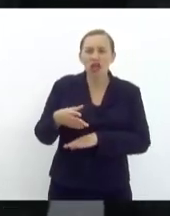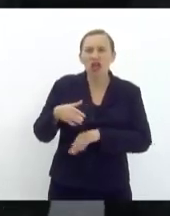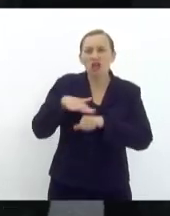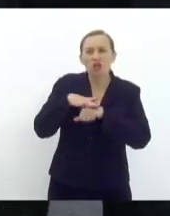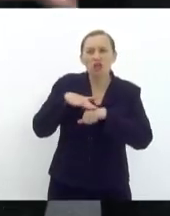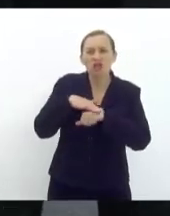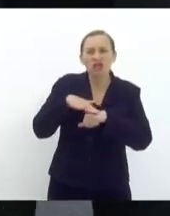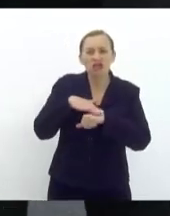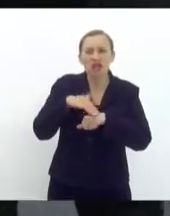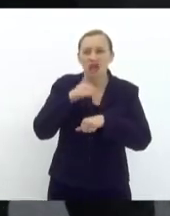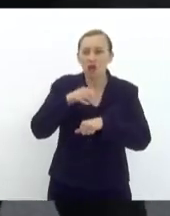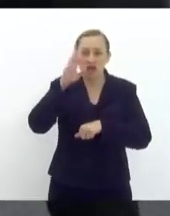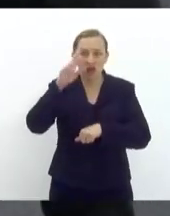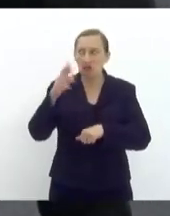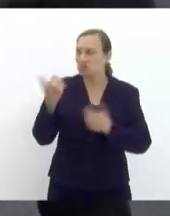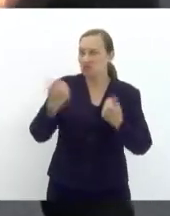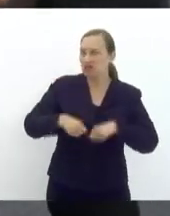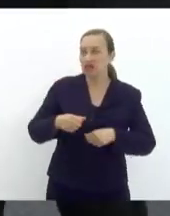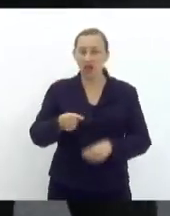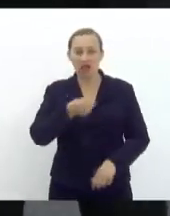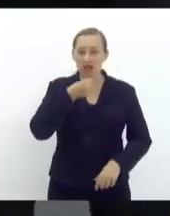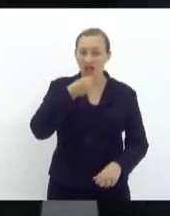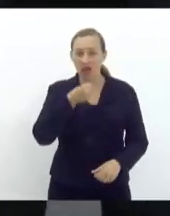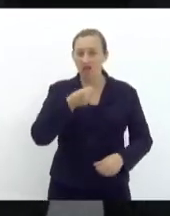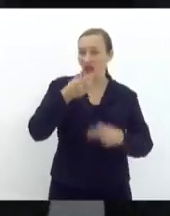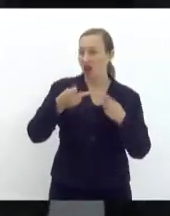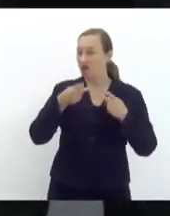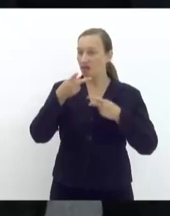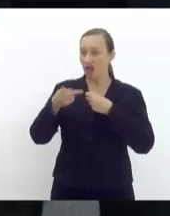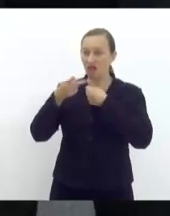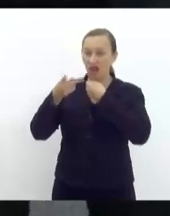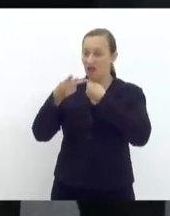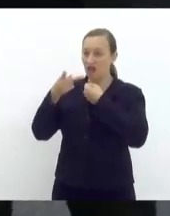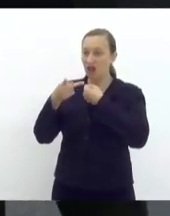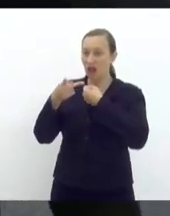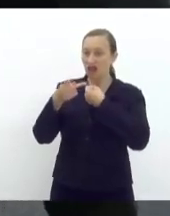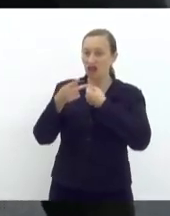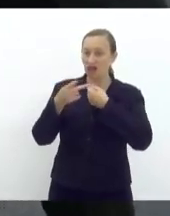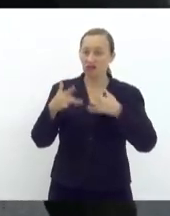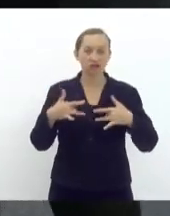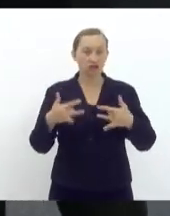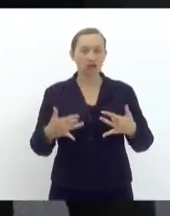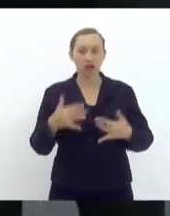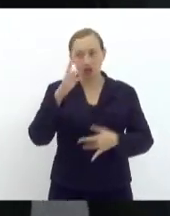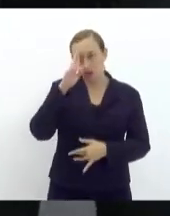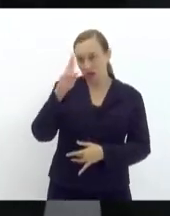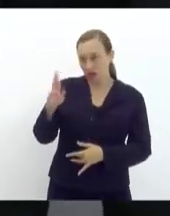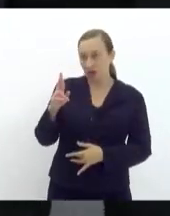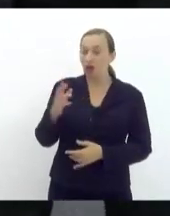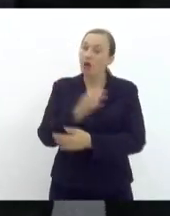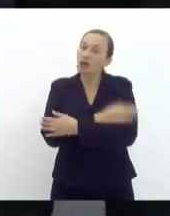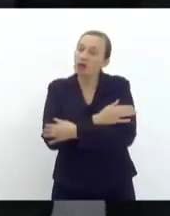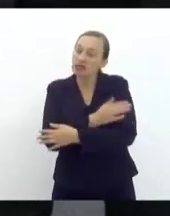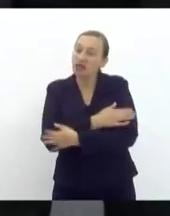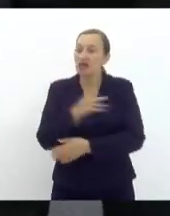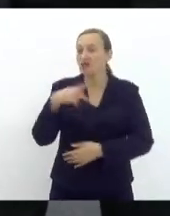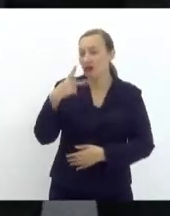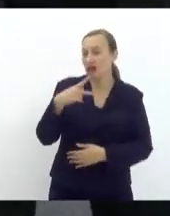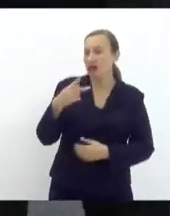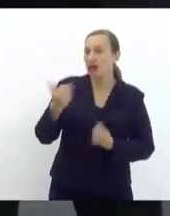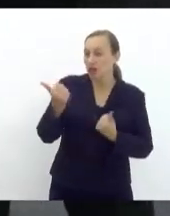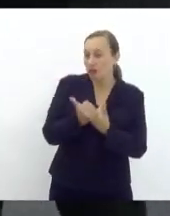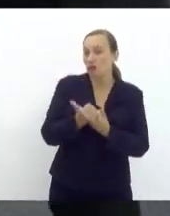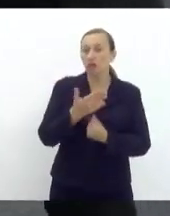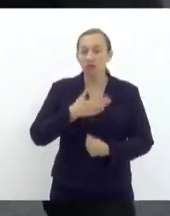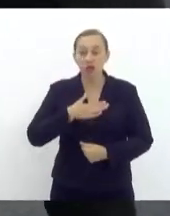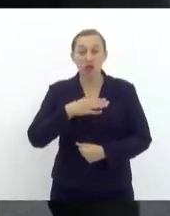pegar um microfone fazer um escarcéu para me solidarizar com você excelência pelo contrário te abracei e falei conte